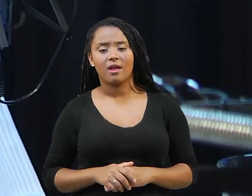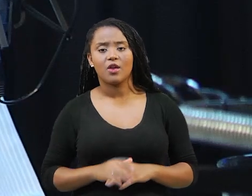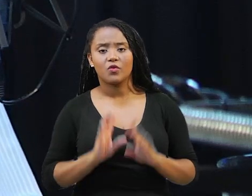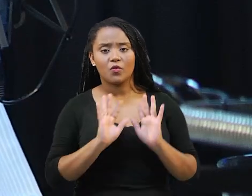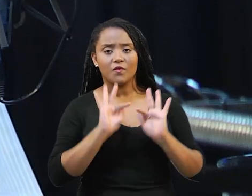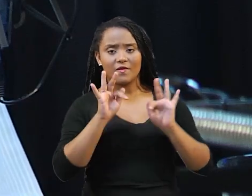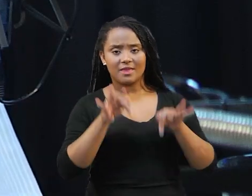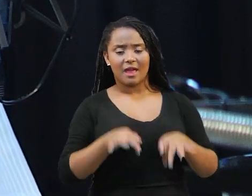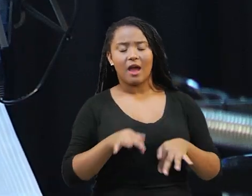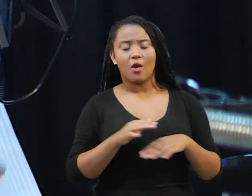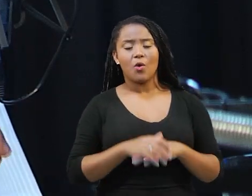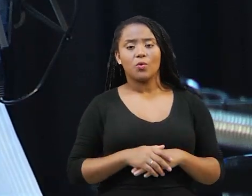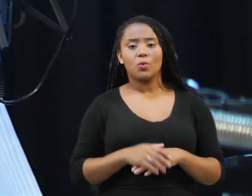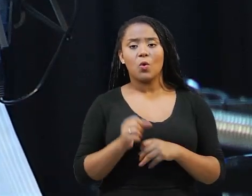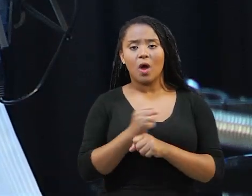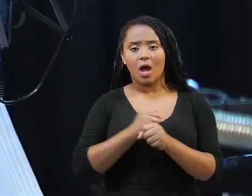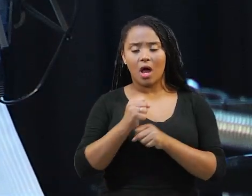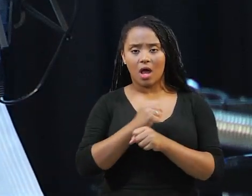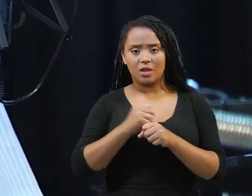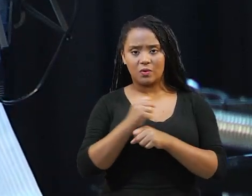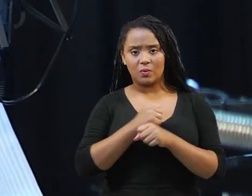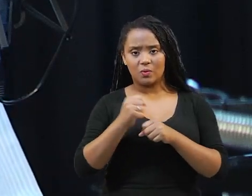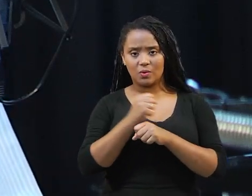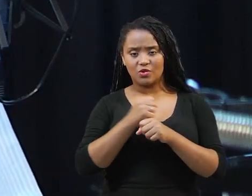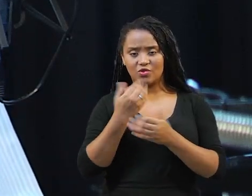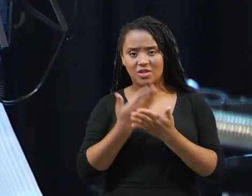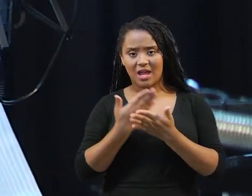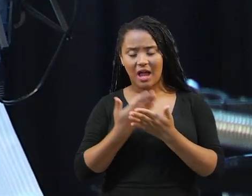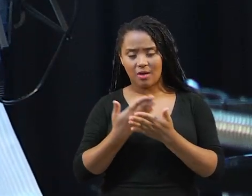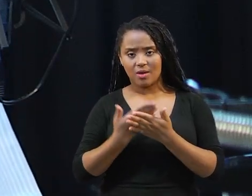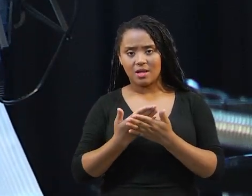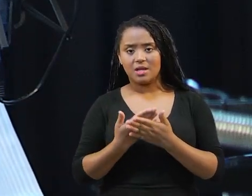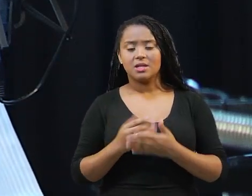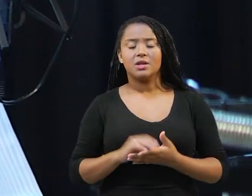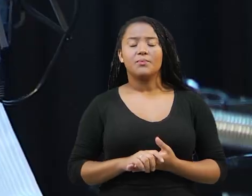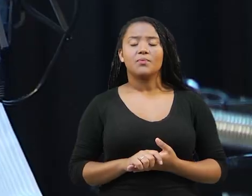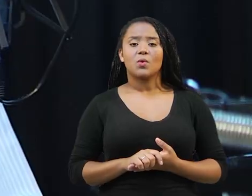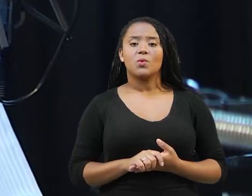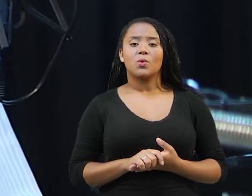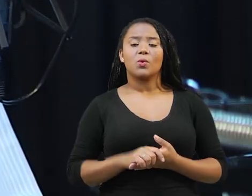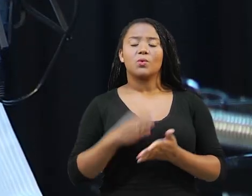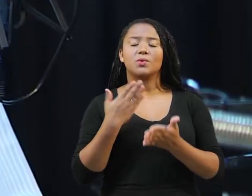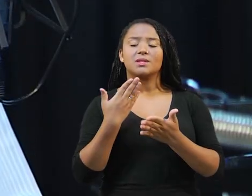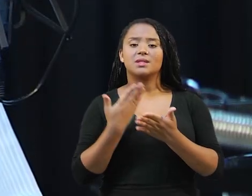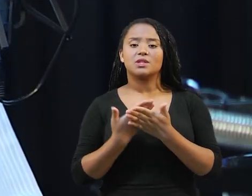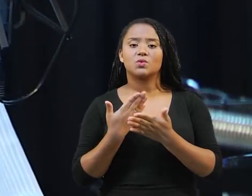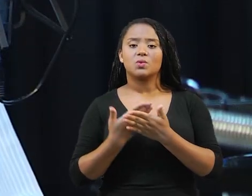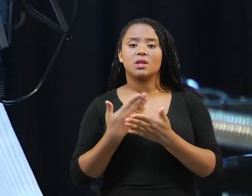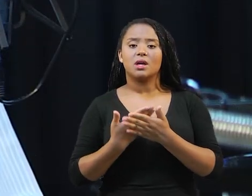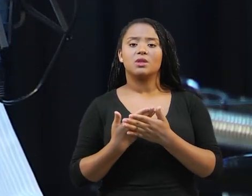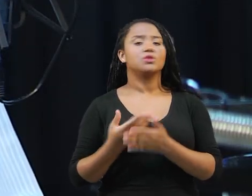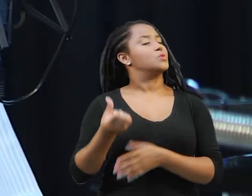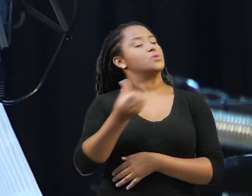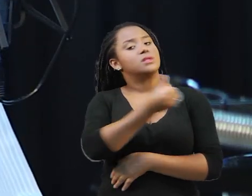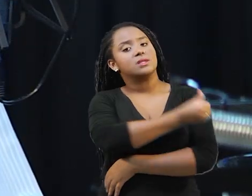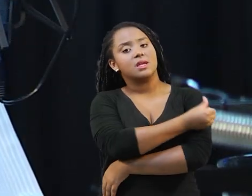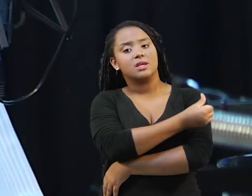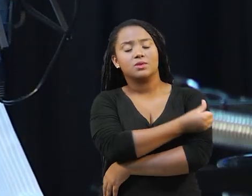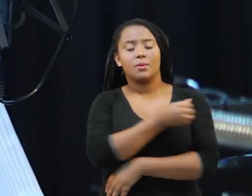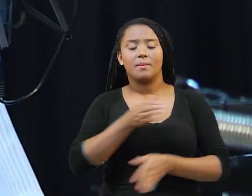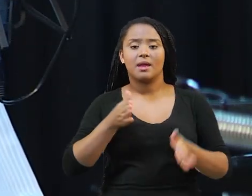eu falei ontem, no término do ano letivo, né, dos estudantes do sexto período,